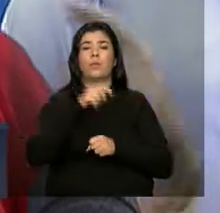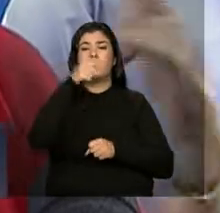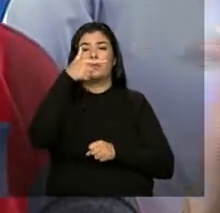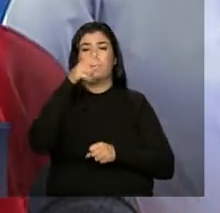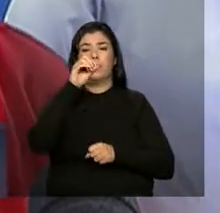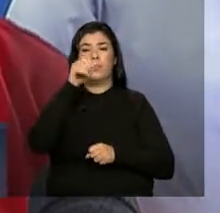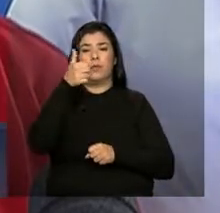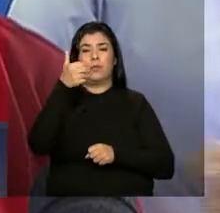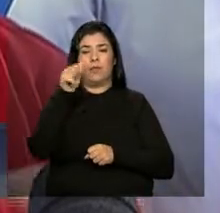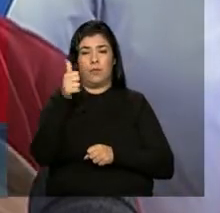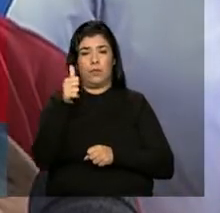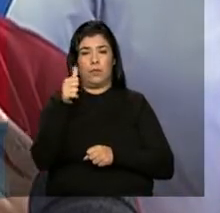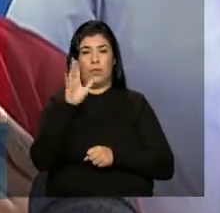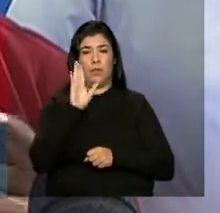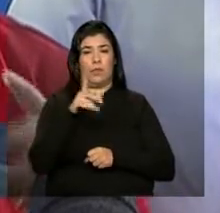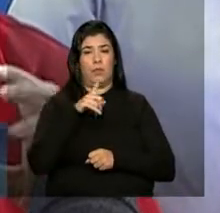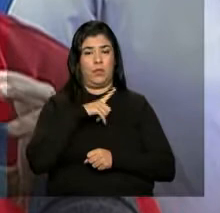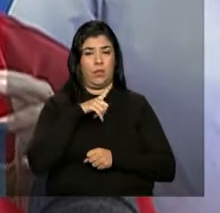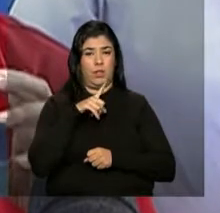né,